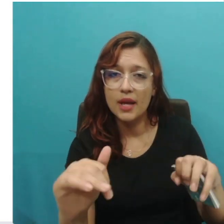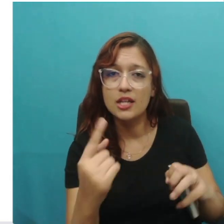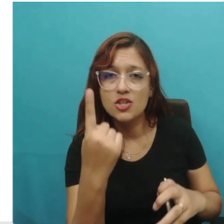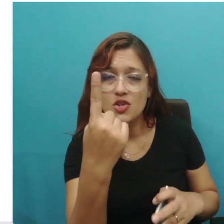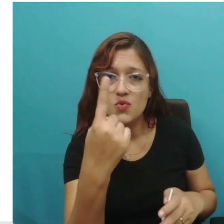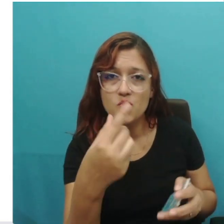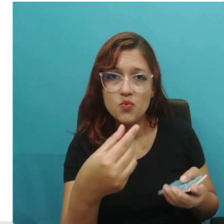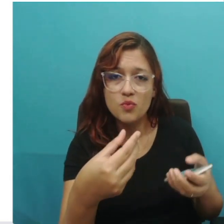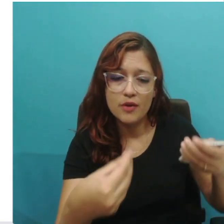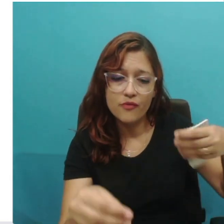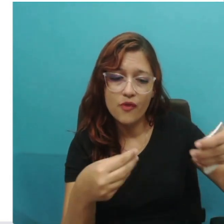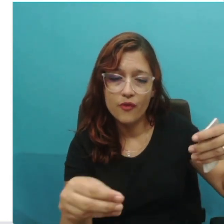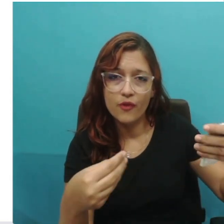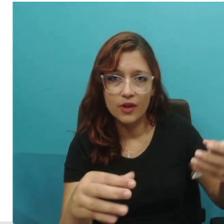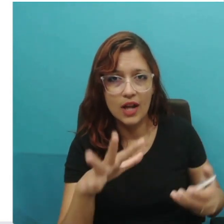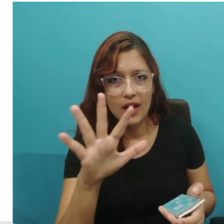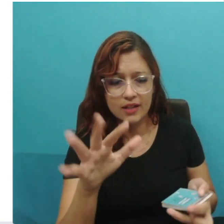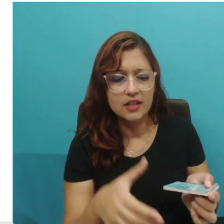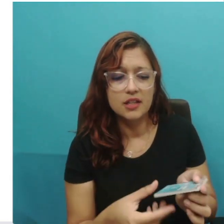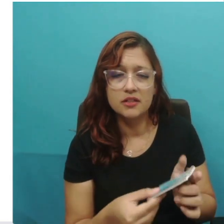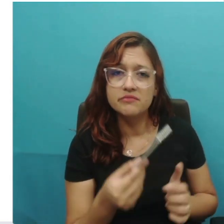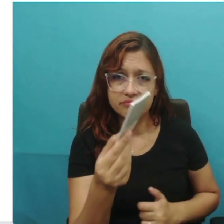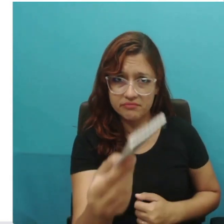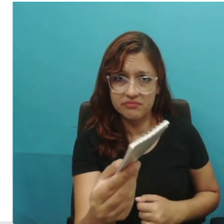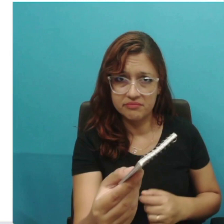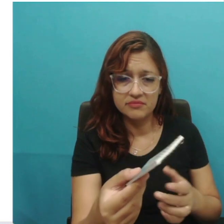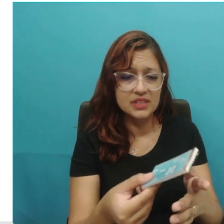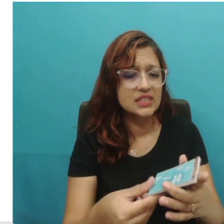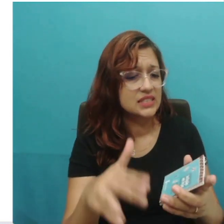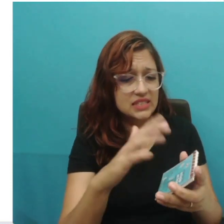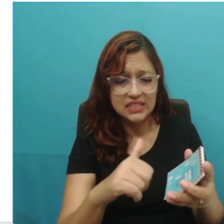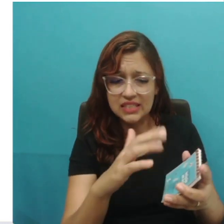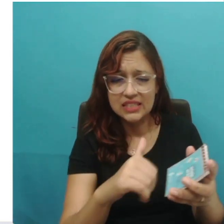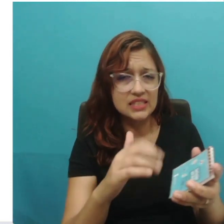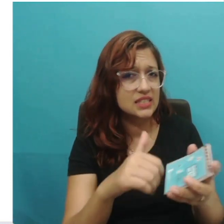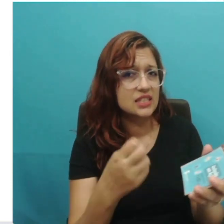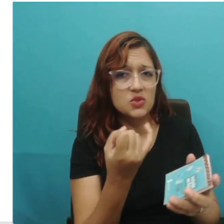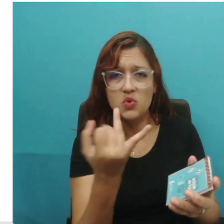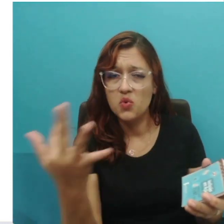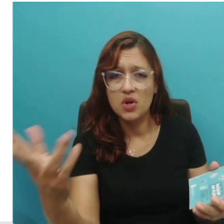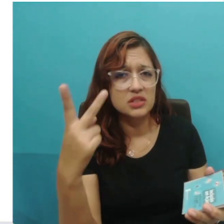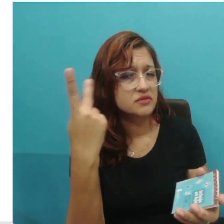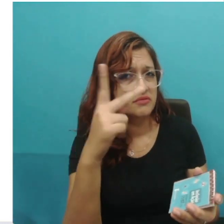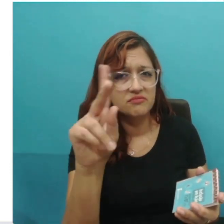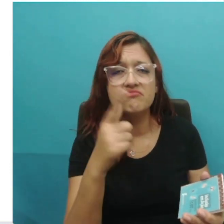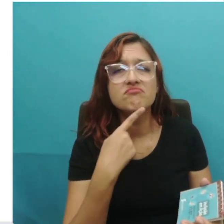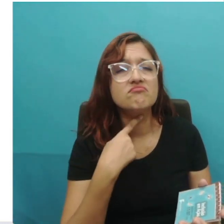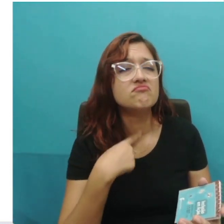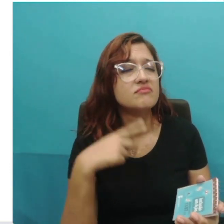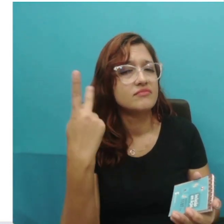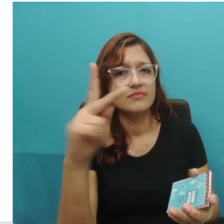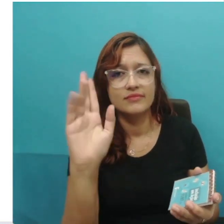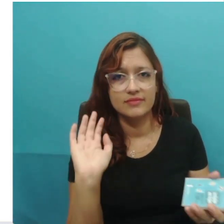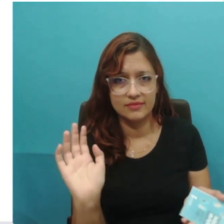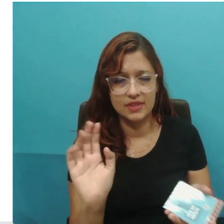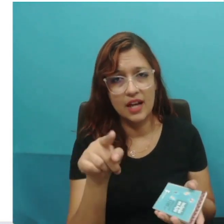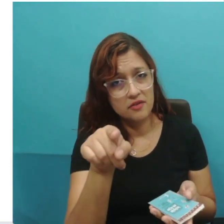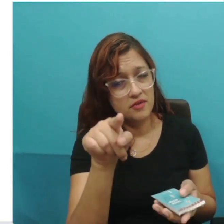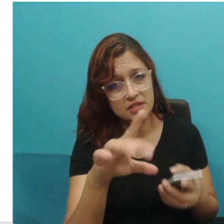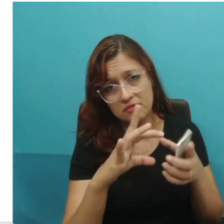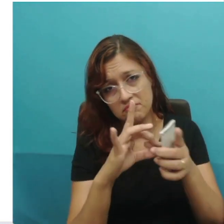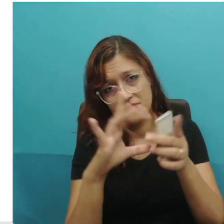Aí você me pede, me dá uma folha. Aí eu digo, não, ó, pegue, pode tirar quantas você